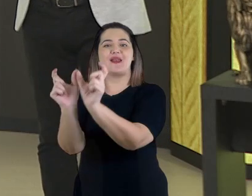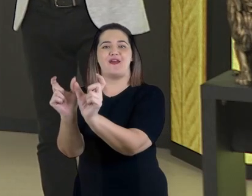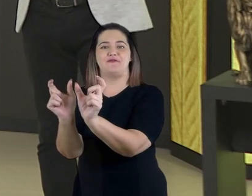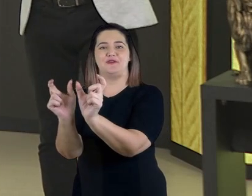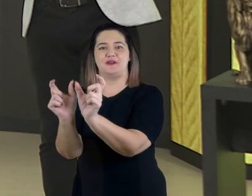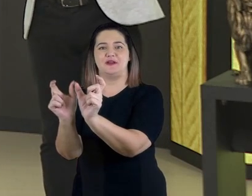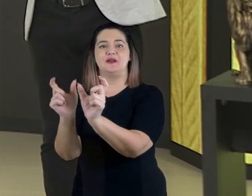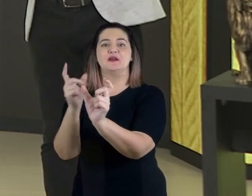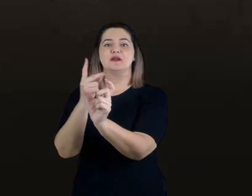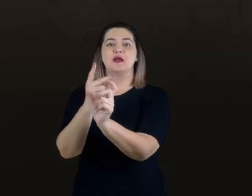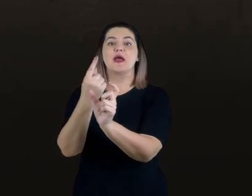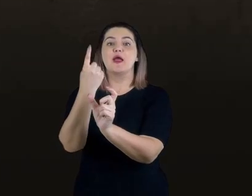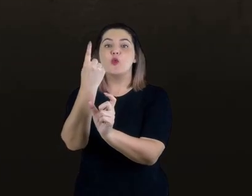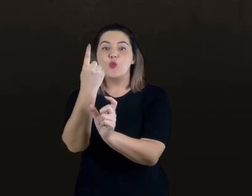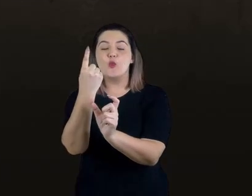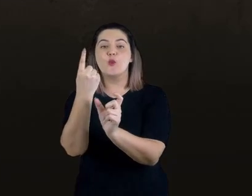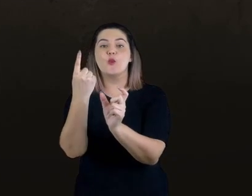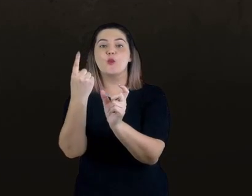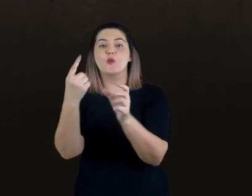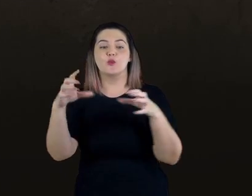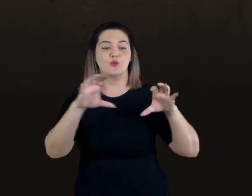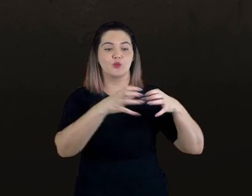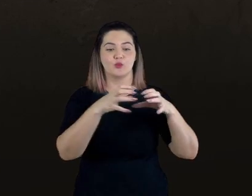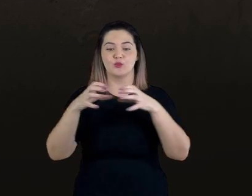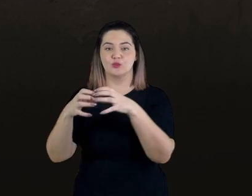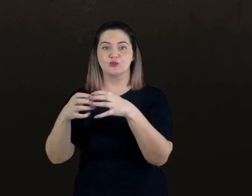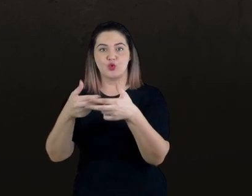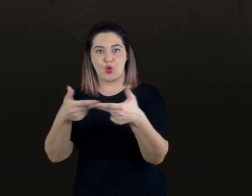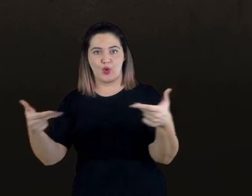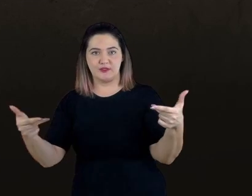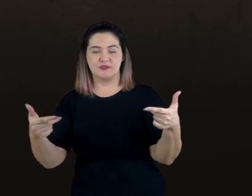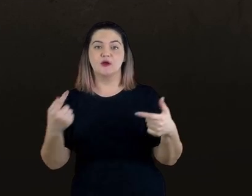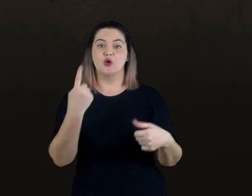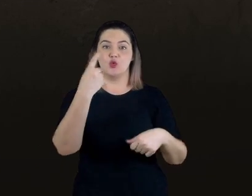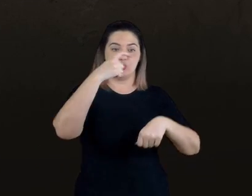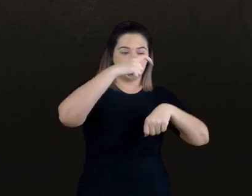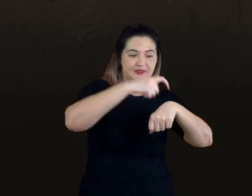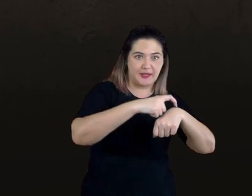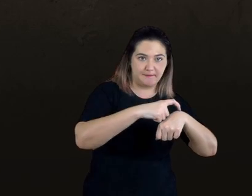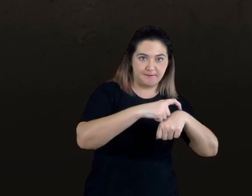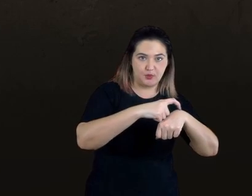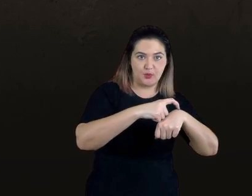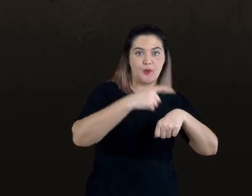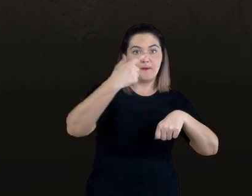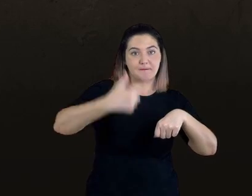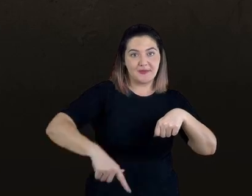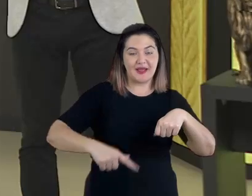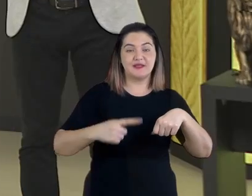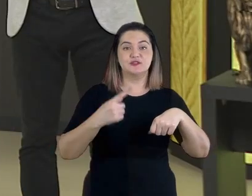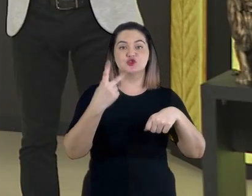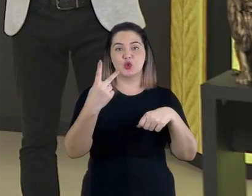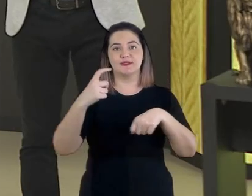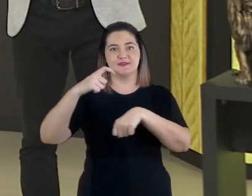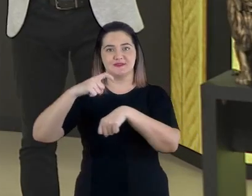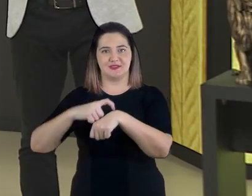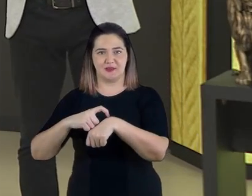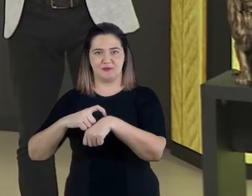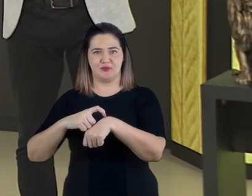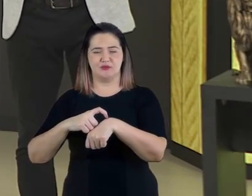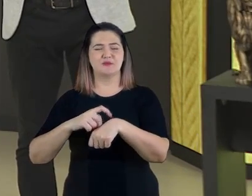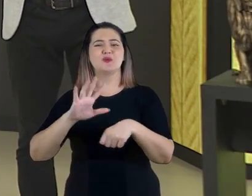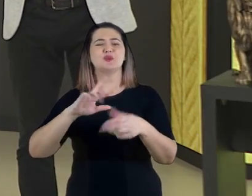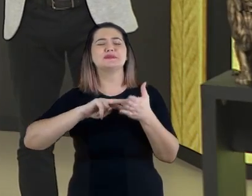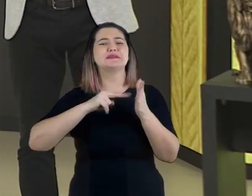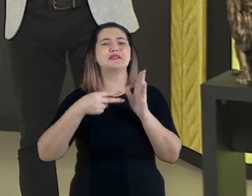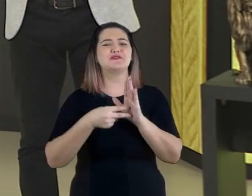um par de coisas. Então, nesse caso, eu estou falando de um tempo e de um par de tempos. O que eu quero dizer